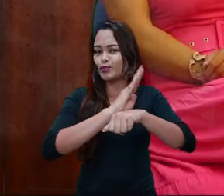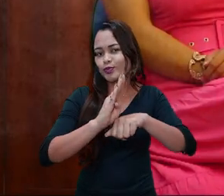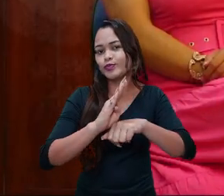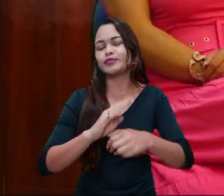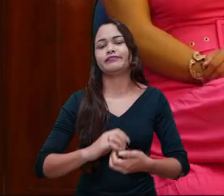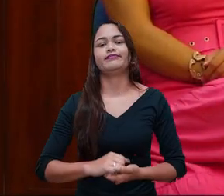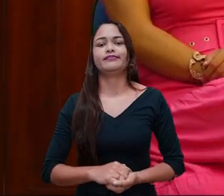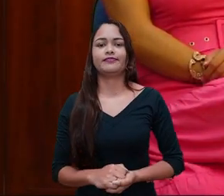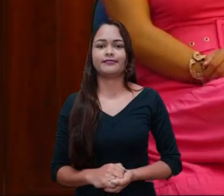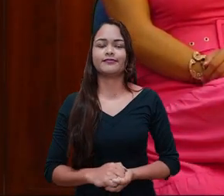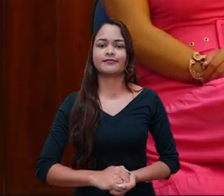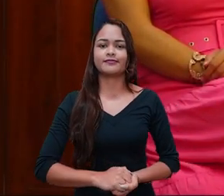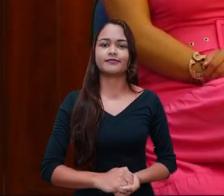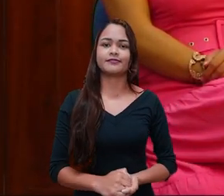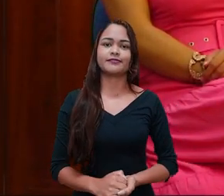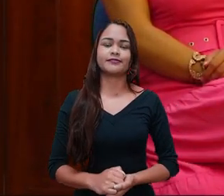nude.